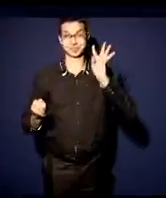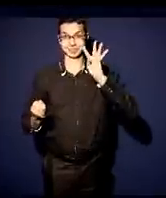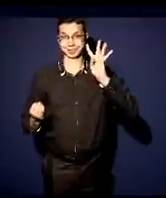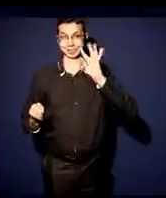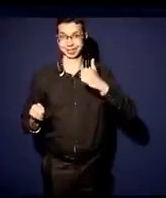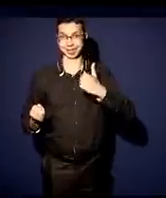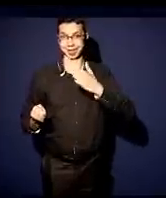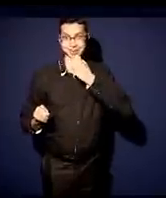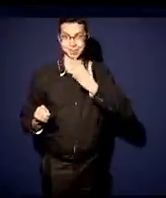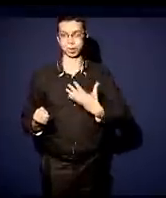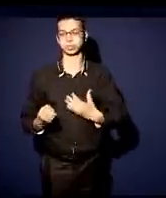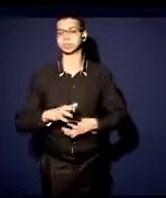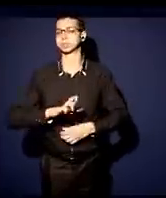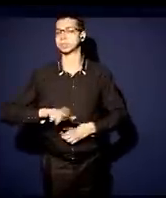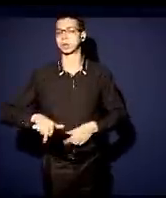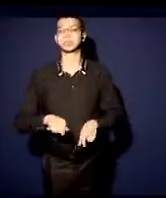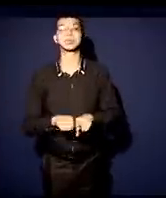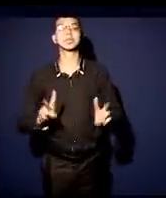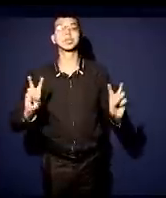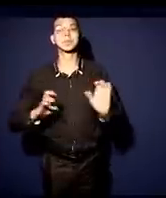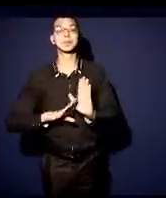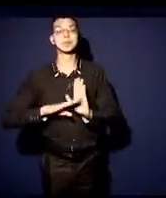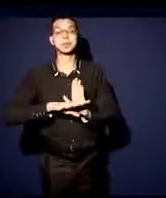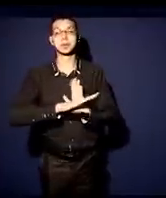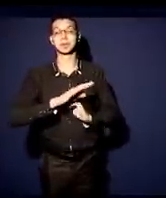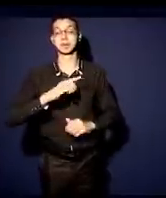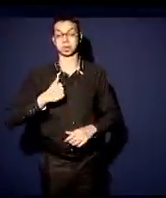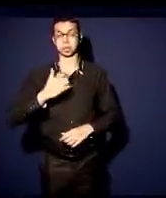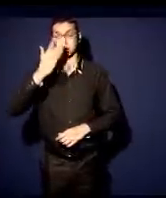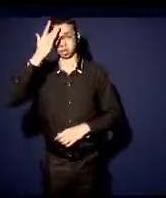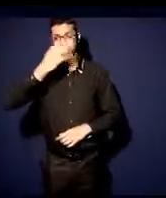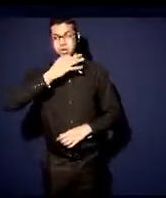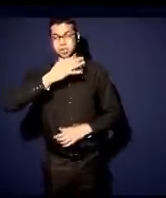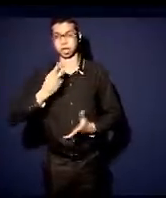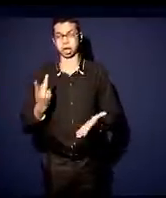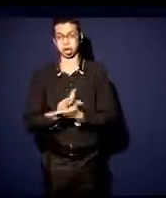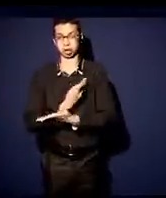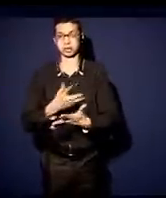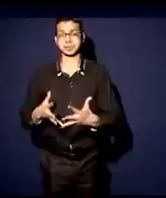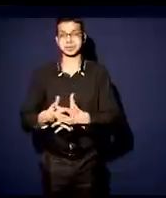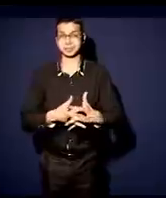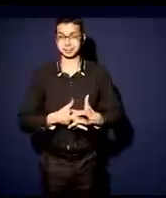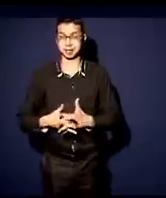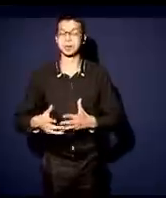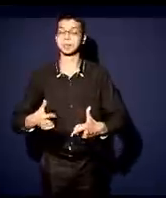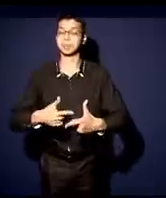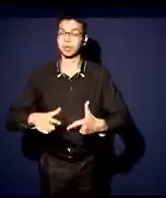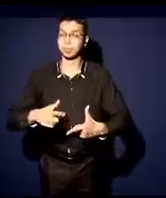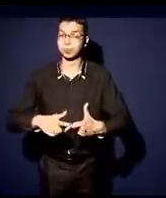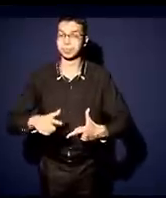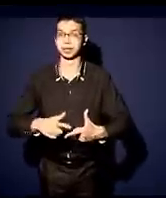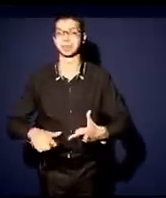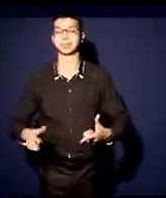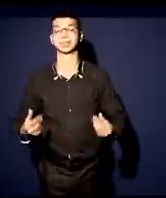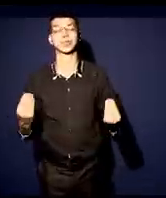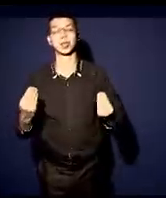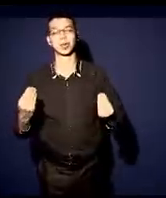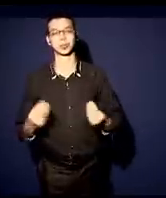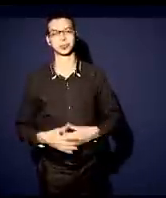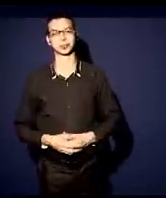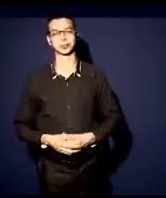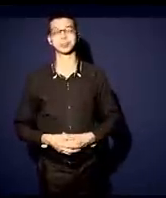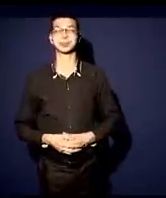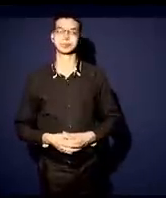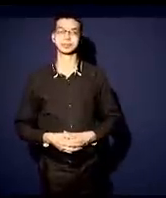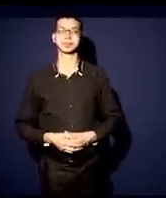eu acho que o que está acontecendo nos Estados Unidos foi uma das razões é o problema de posicionamento. Houve uma